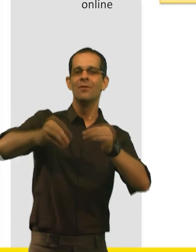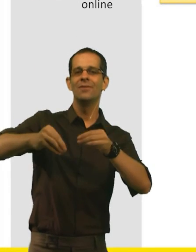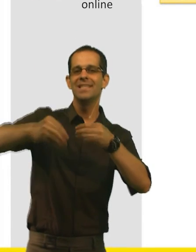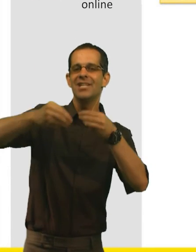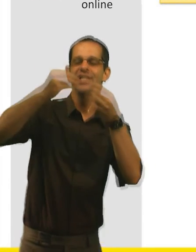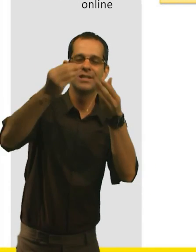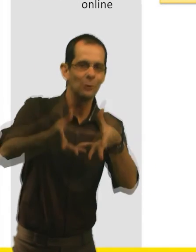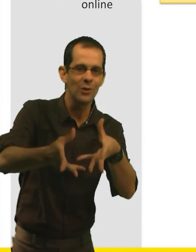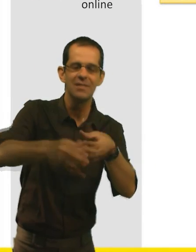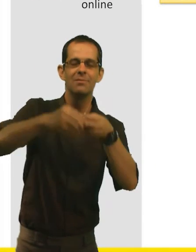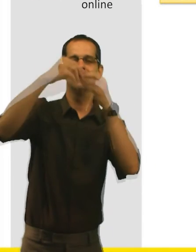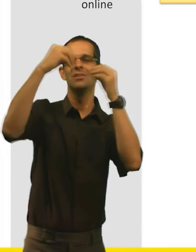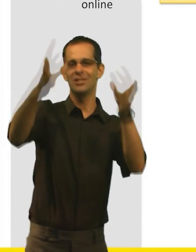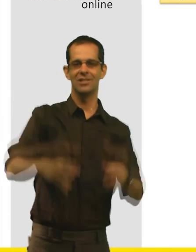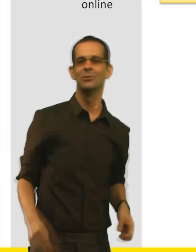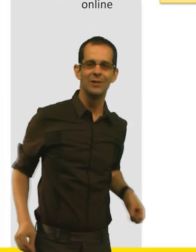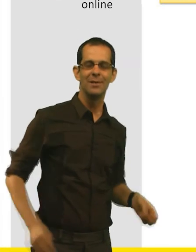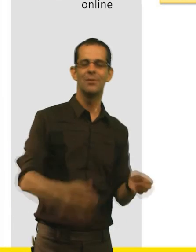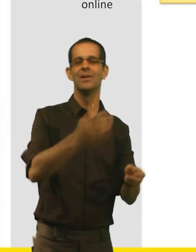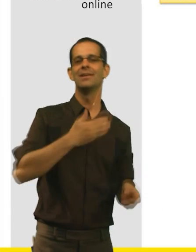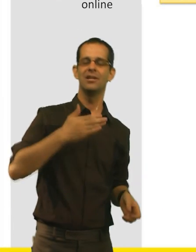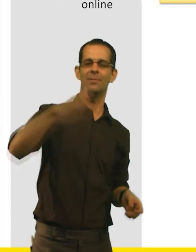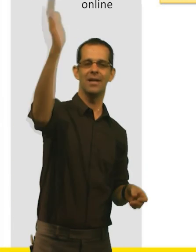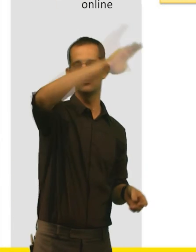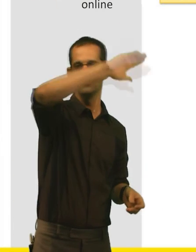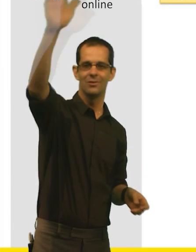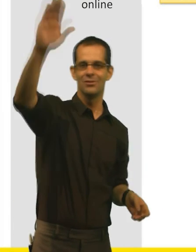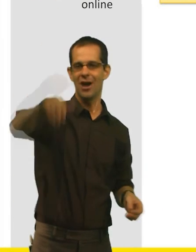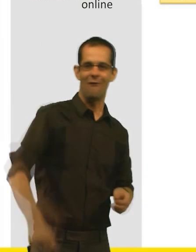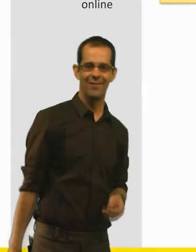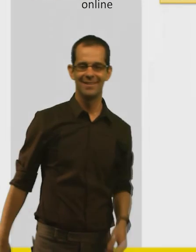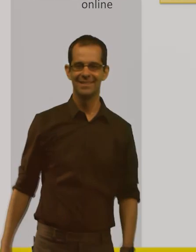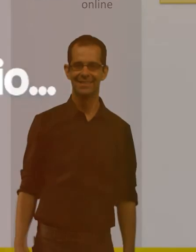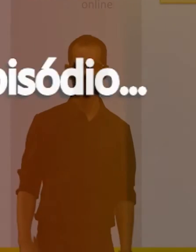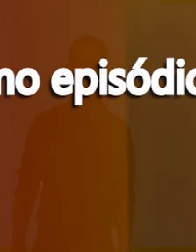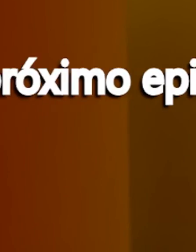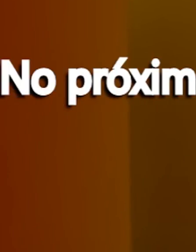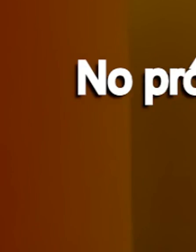como fazer a gestão do conhecimento e a gestão do tempo. Grande abraço. Tchau.